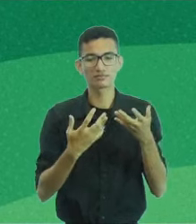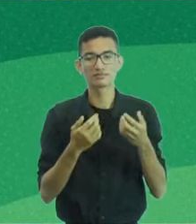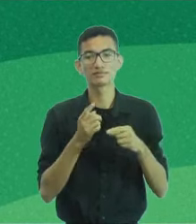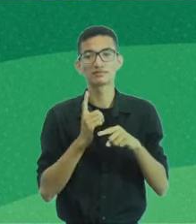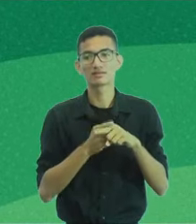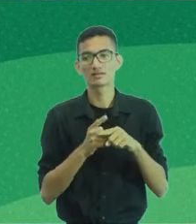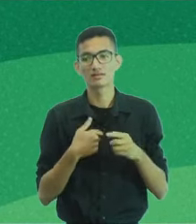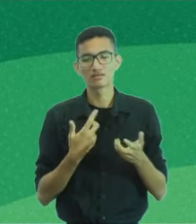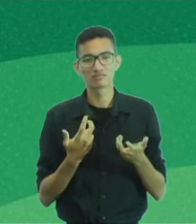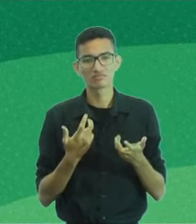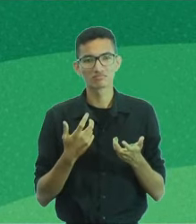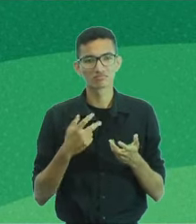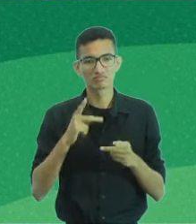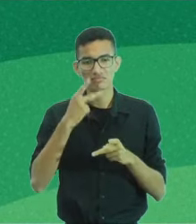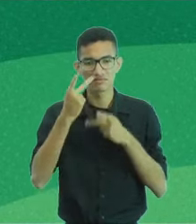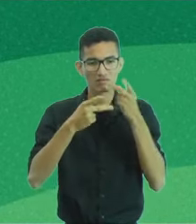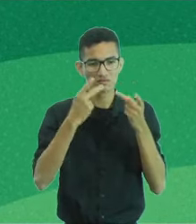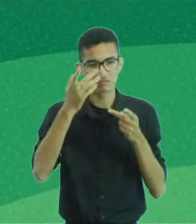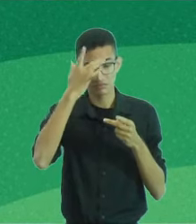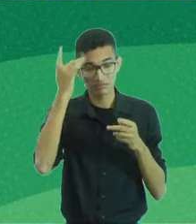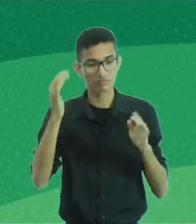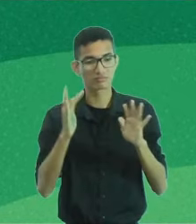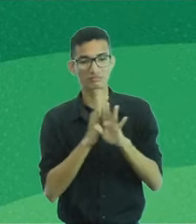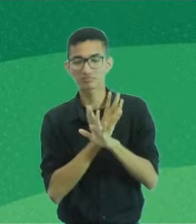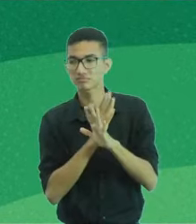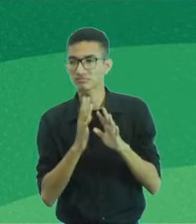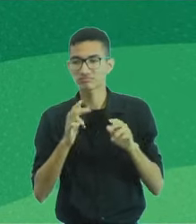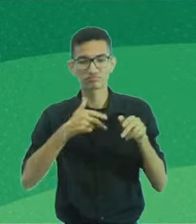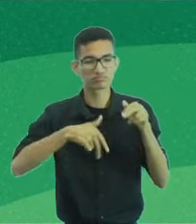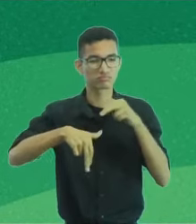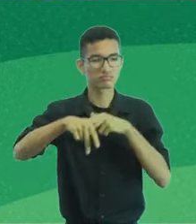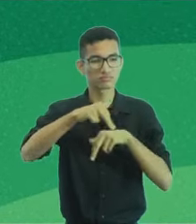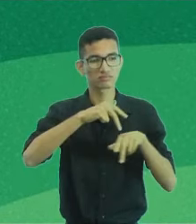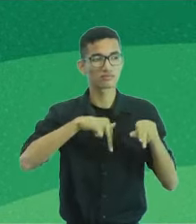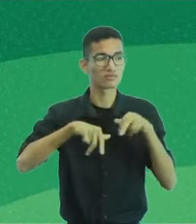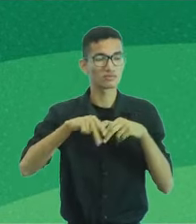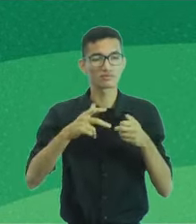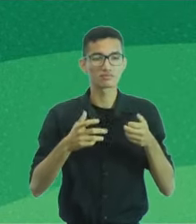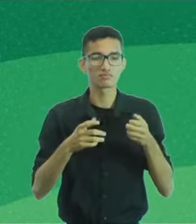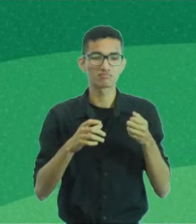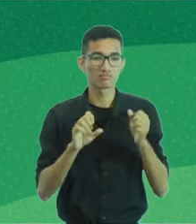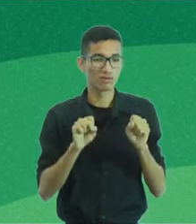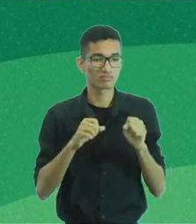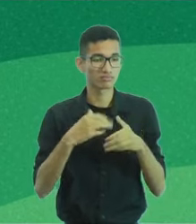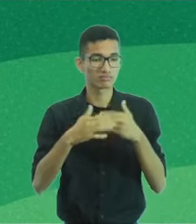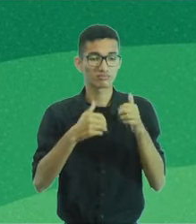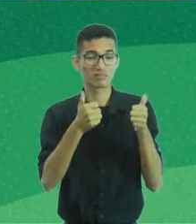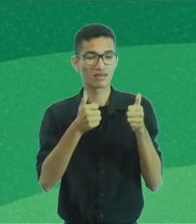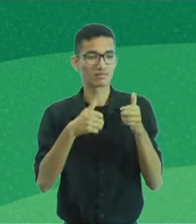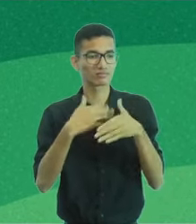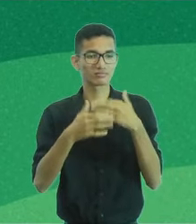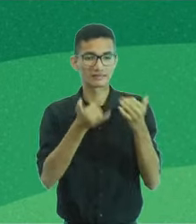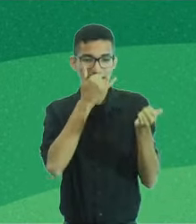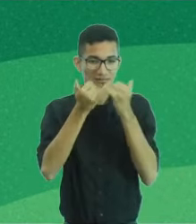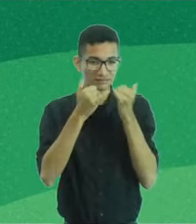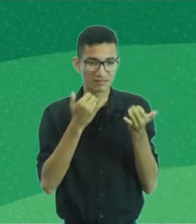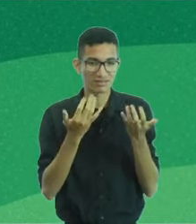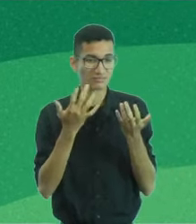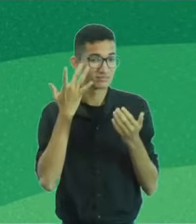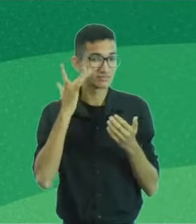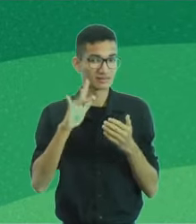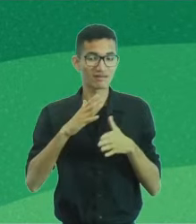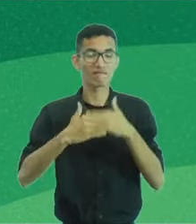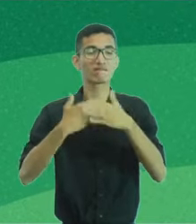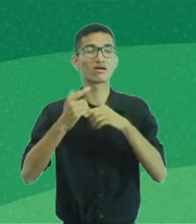necessariamente sei o que eu vou falar as coisas vão andando vão caminhando Pode ser que dê tudo certo pode ser que dê tudo errado no final ou não ser exatamente